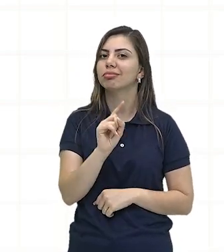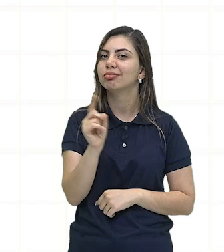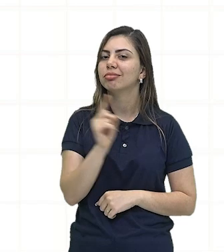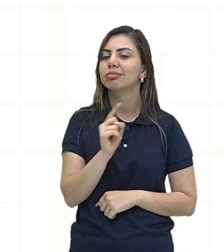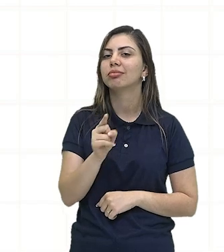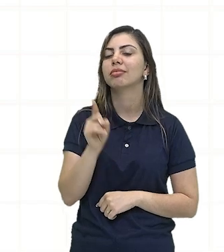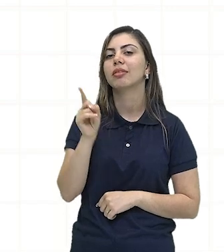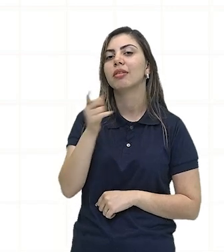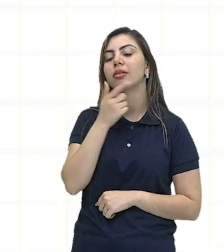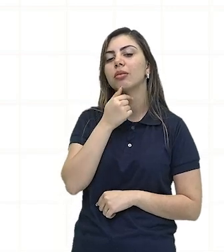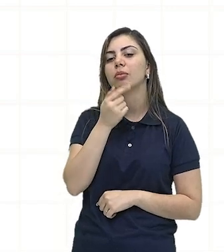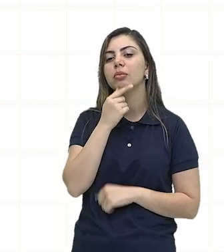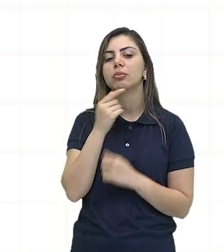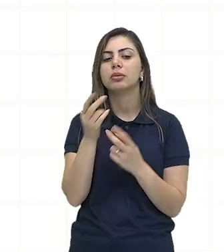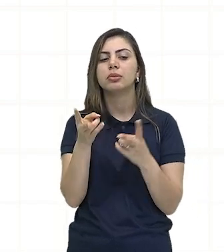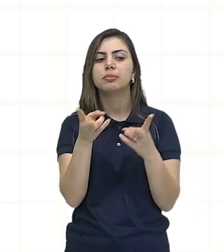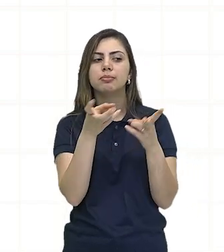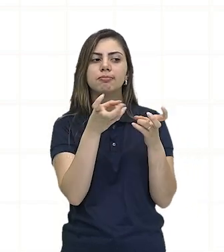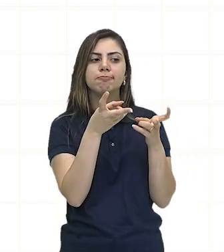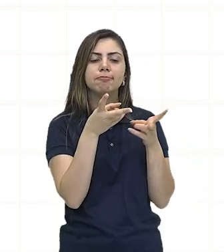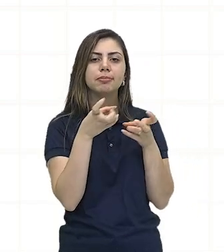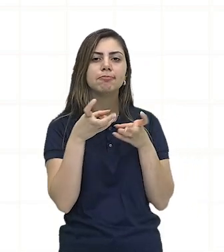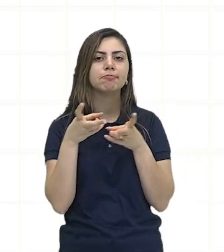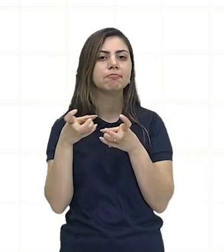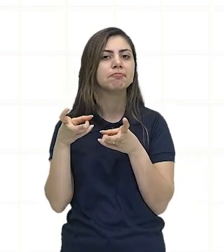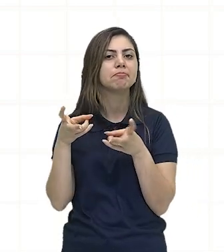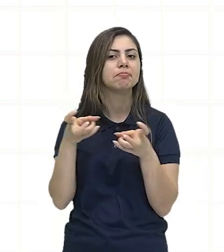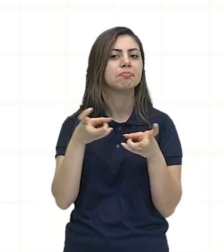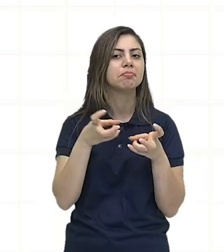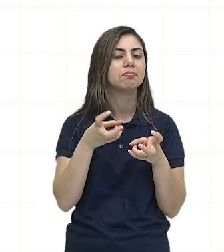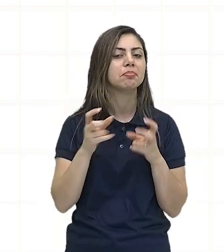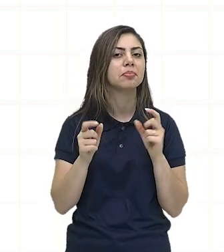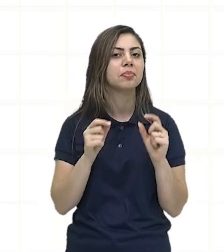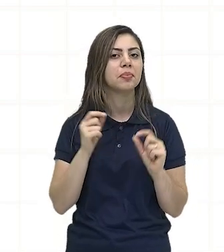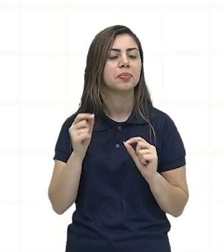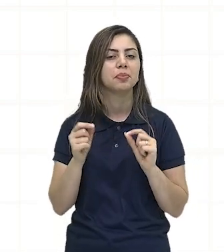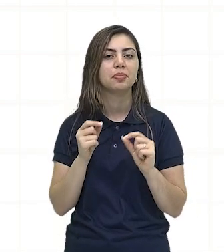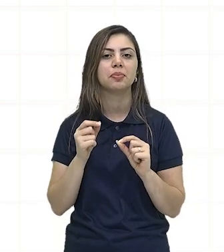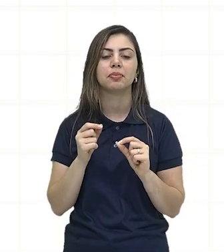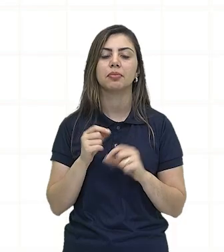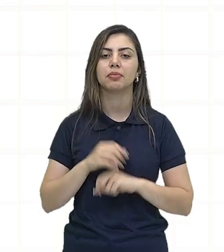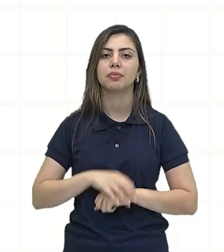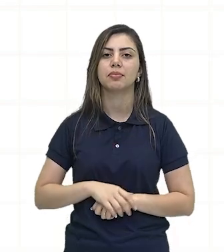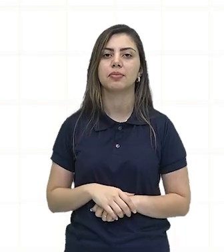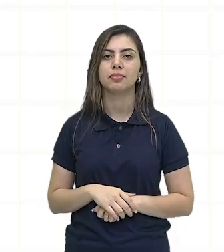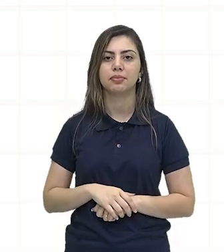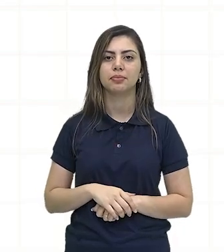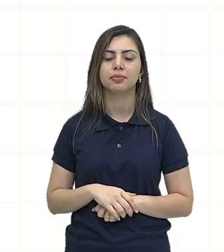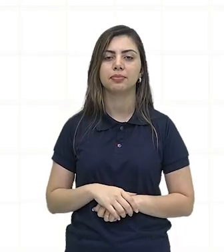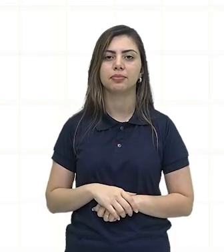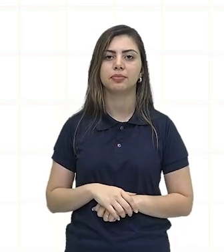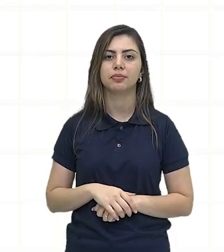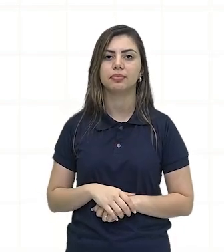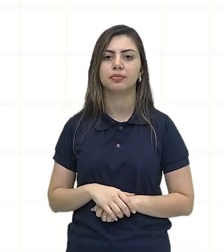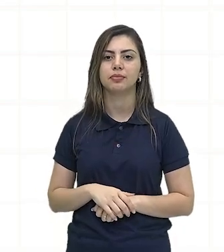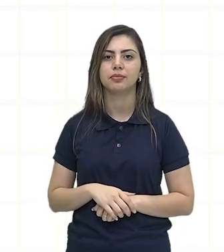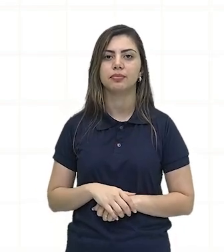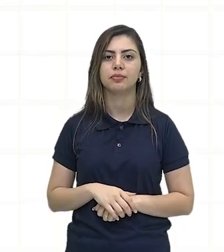Wegener ele também observou que, baseado nas evidências, que haviam